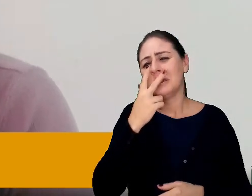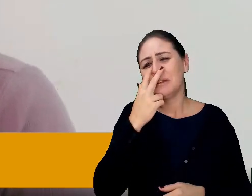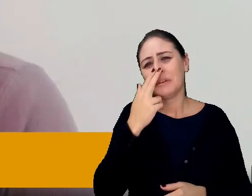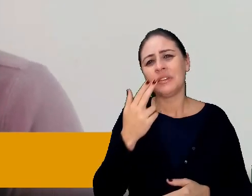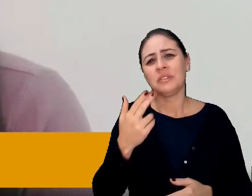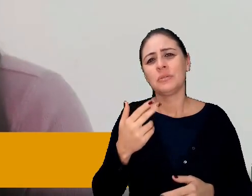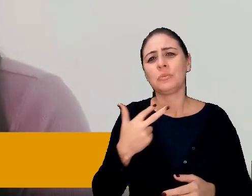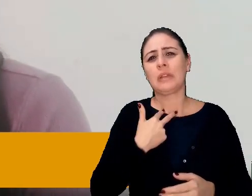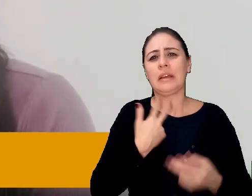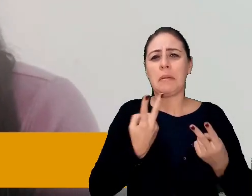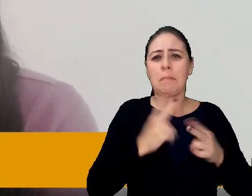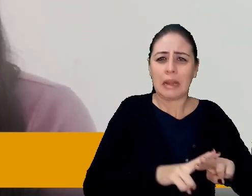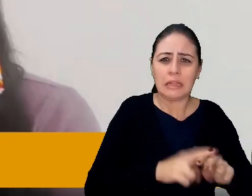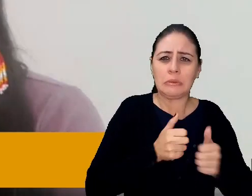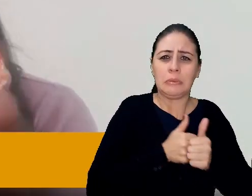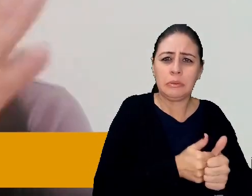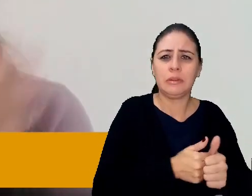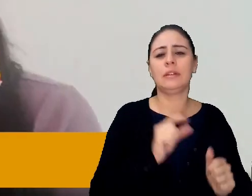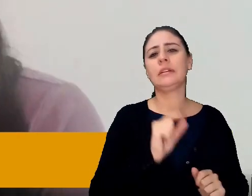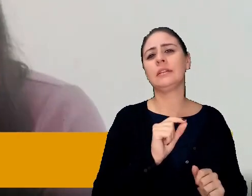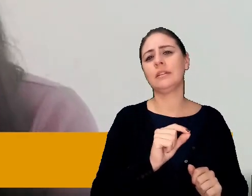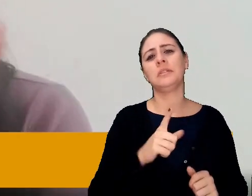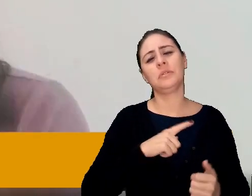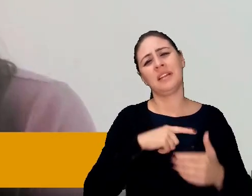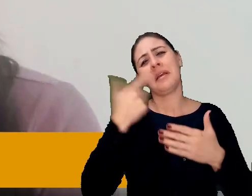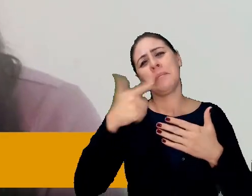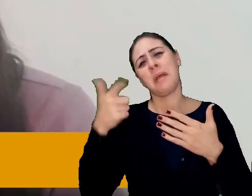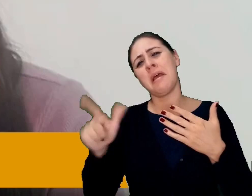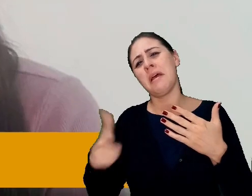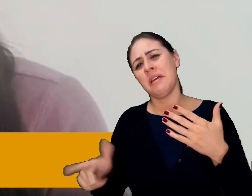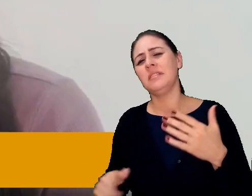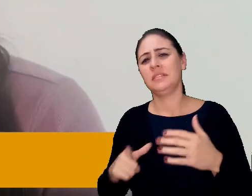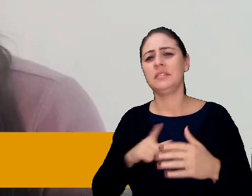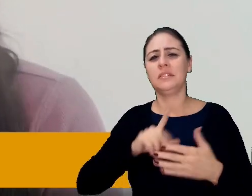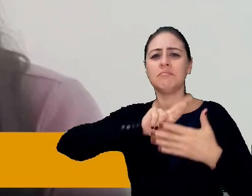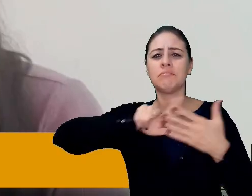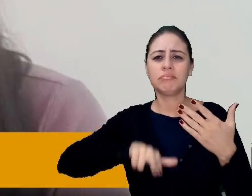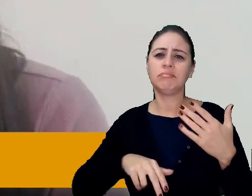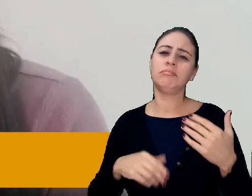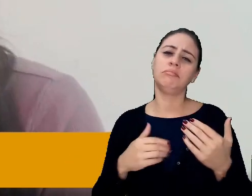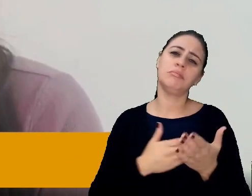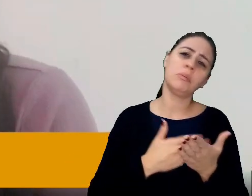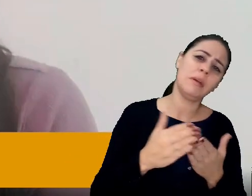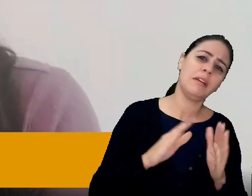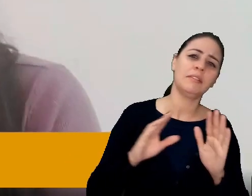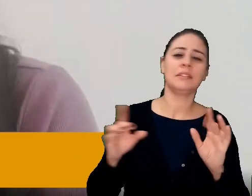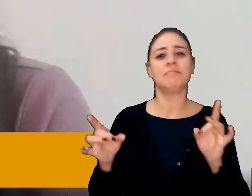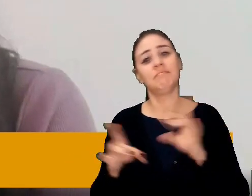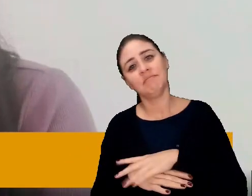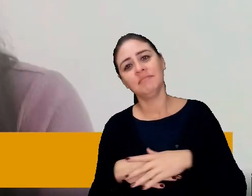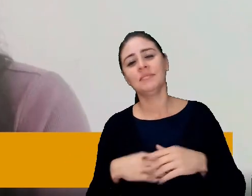a isso, não, porque tem mais etnias e vão e vêm, e tá tudo bem, né? Porque esse território